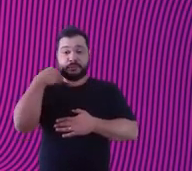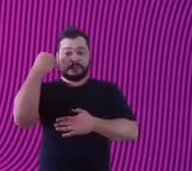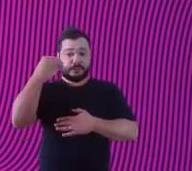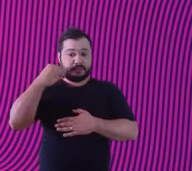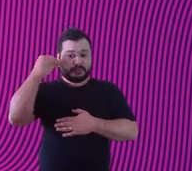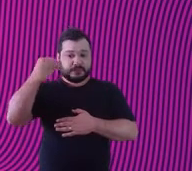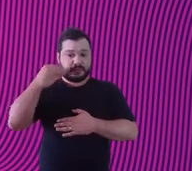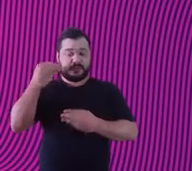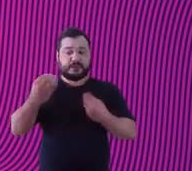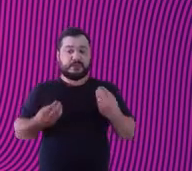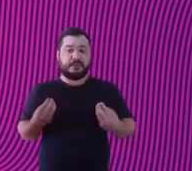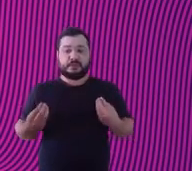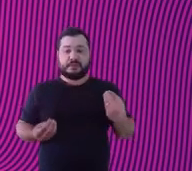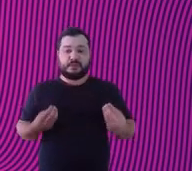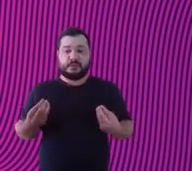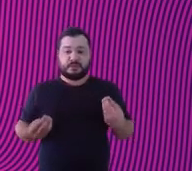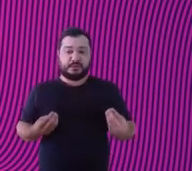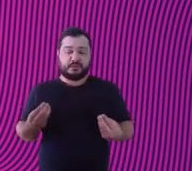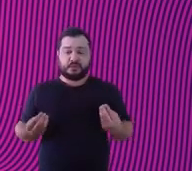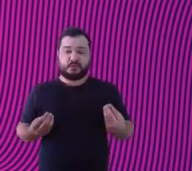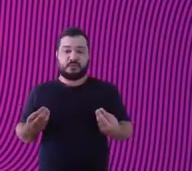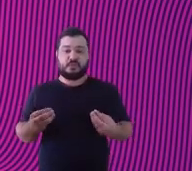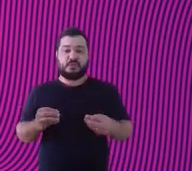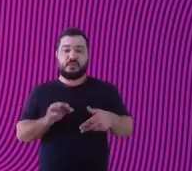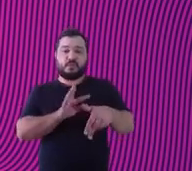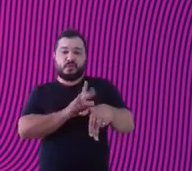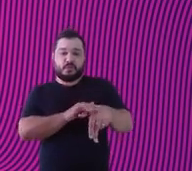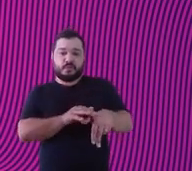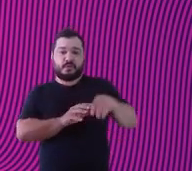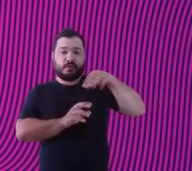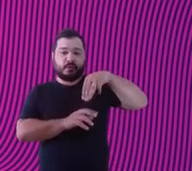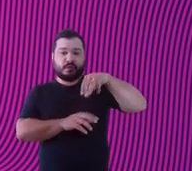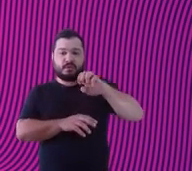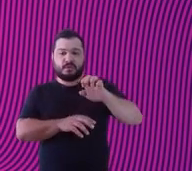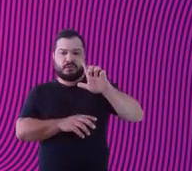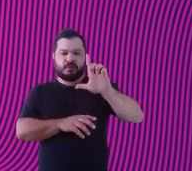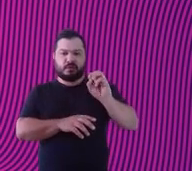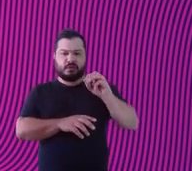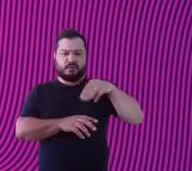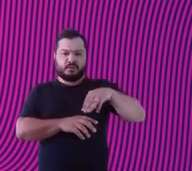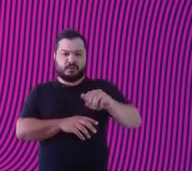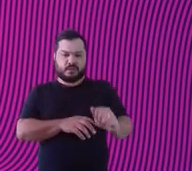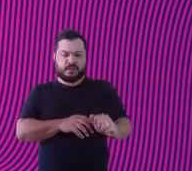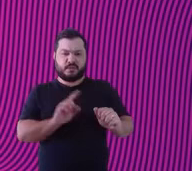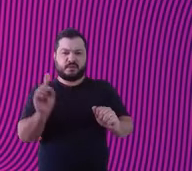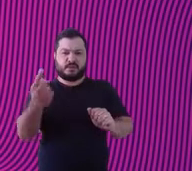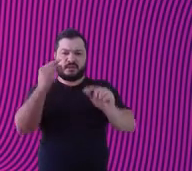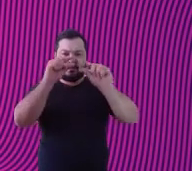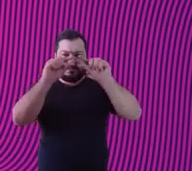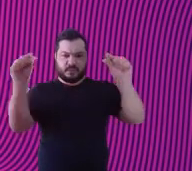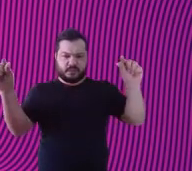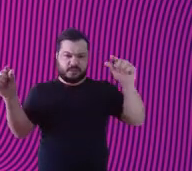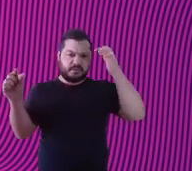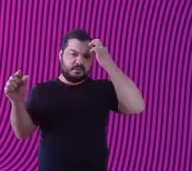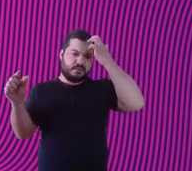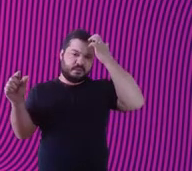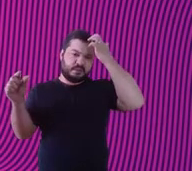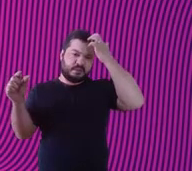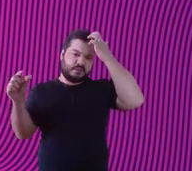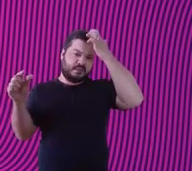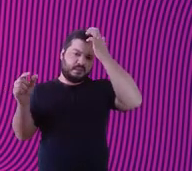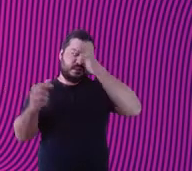né como o teu aborda o paciente de minha mão marido já da primeira linha aqui é elegível para